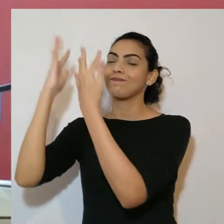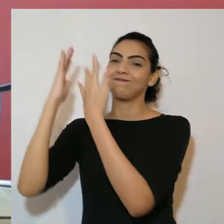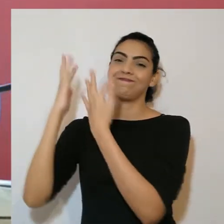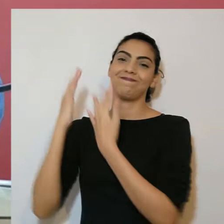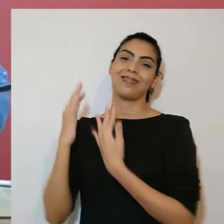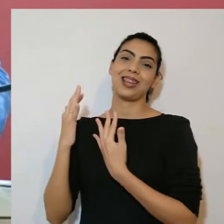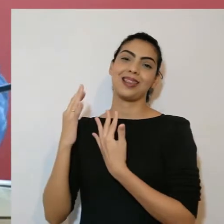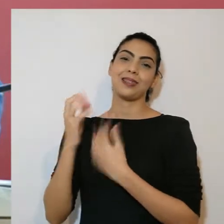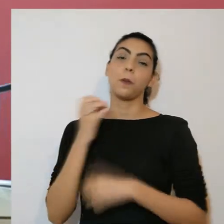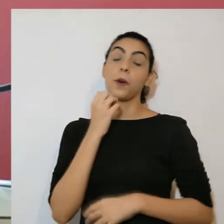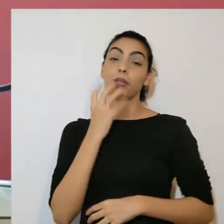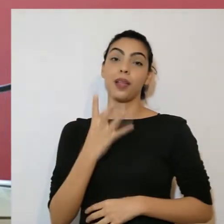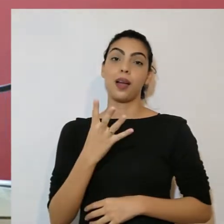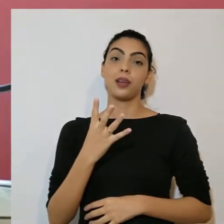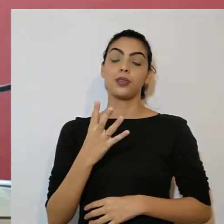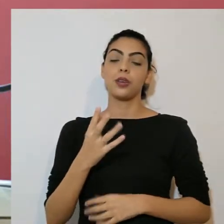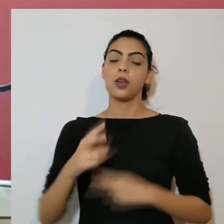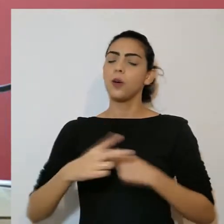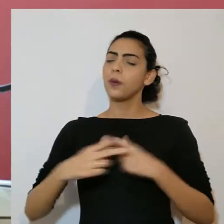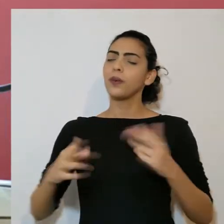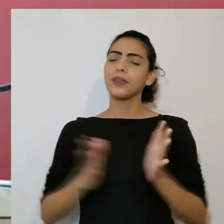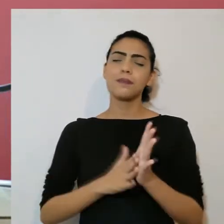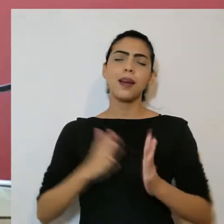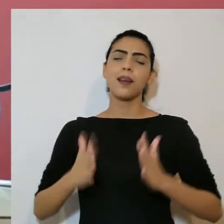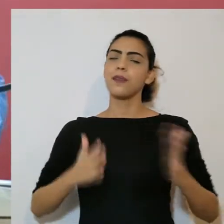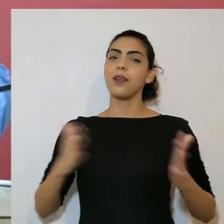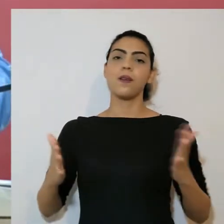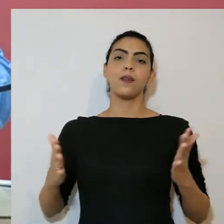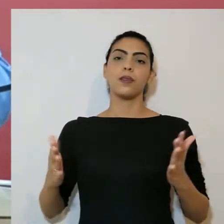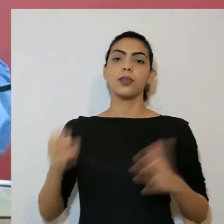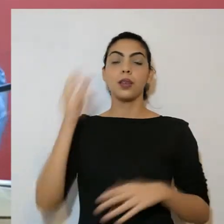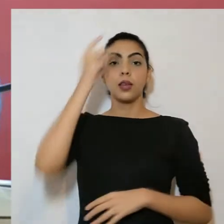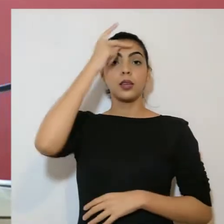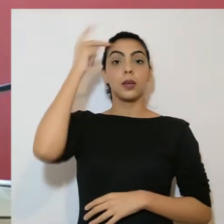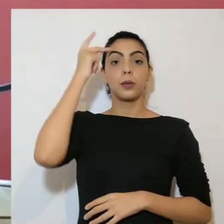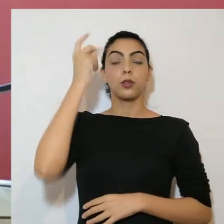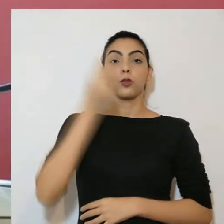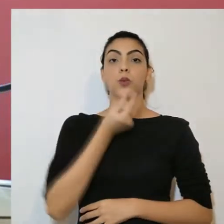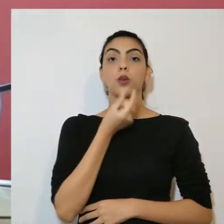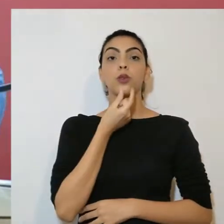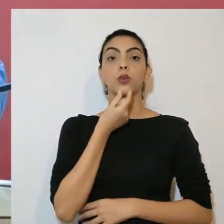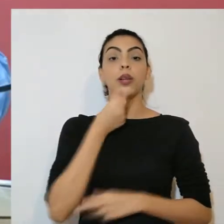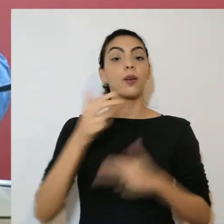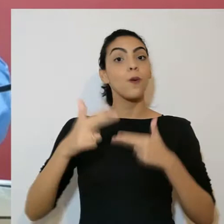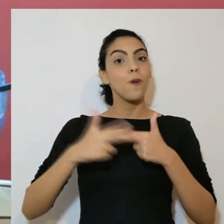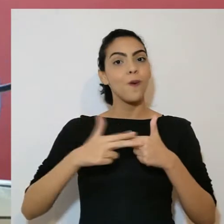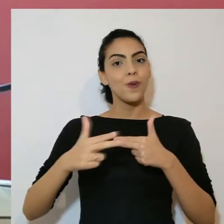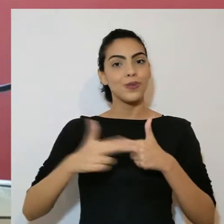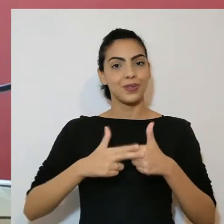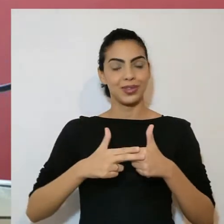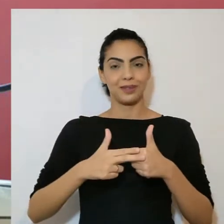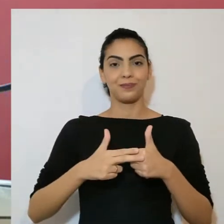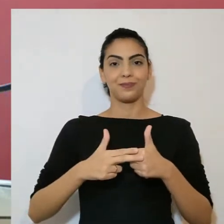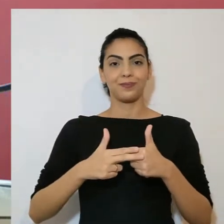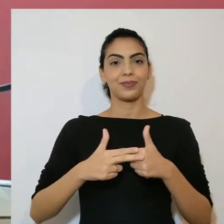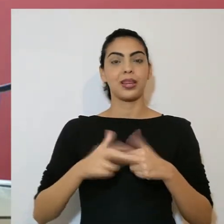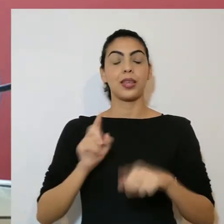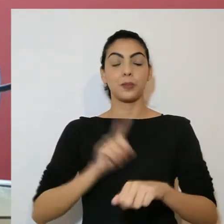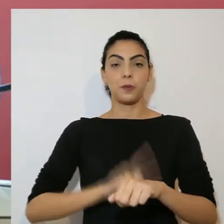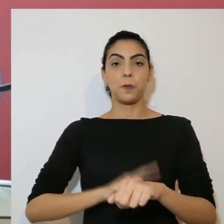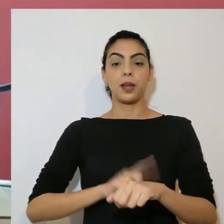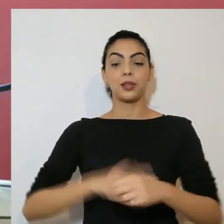sua graça, algo maravilhoso, para que o solteiro use essa